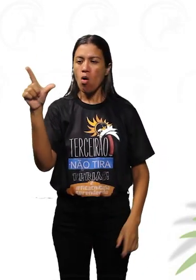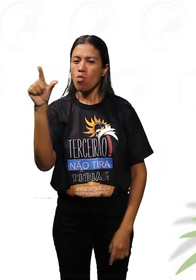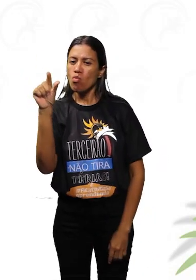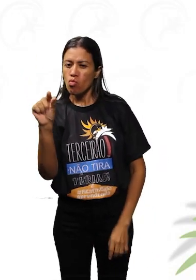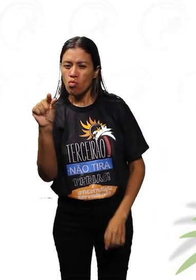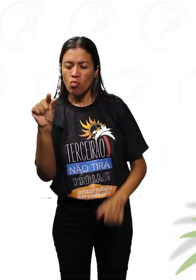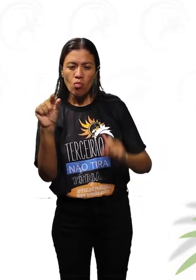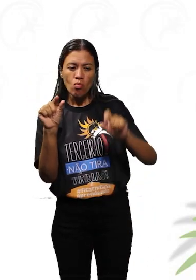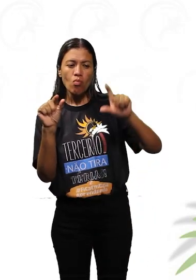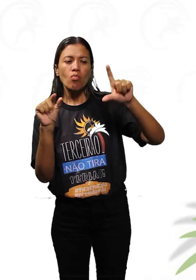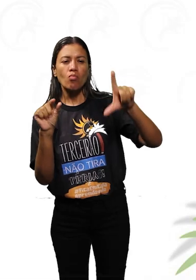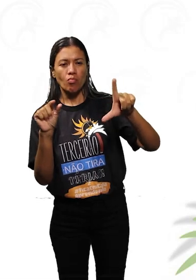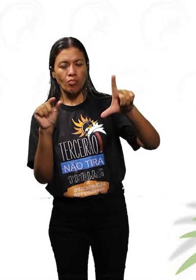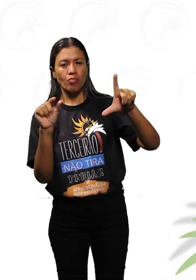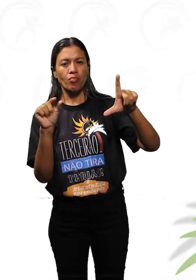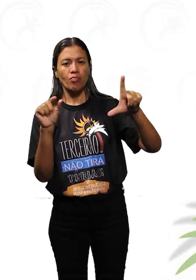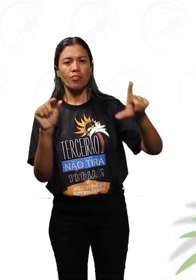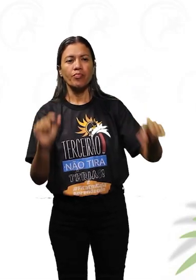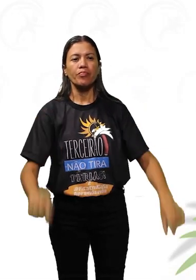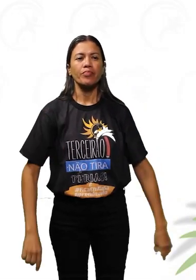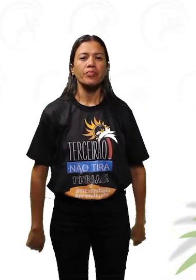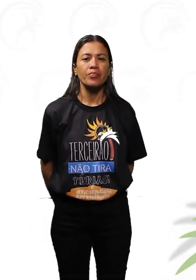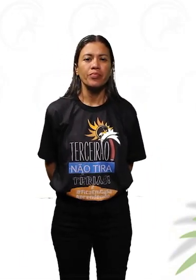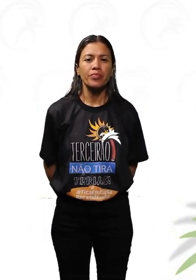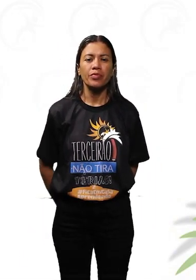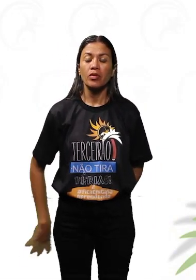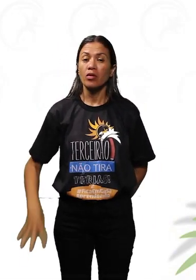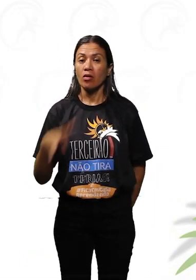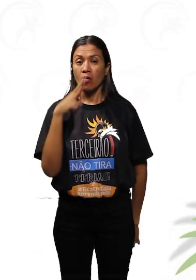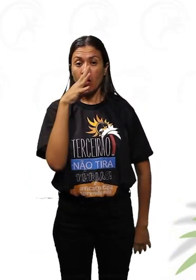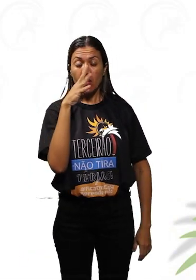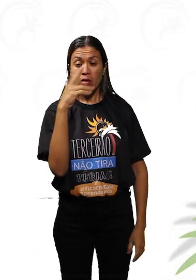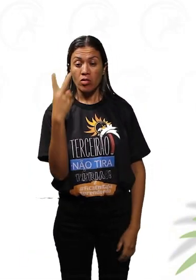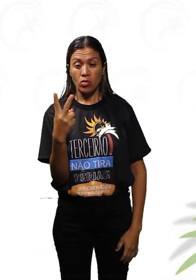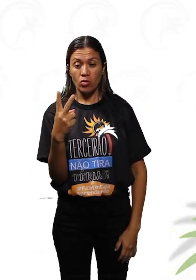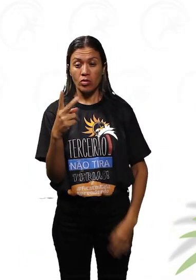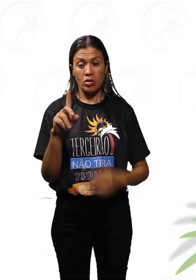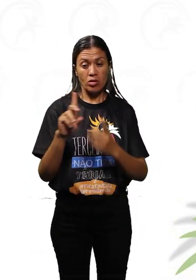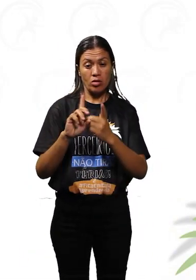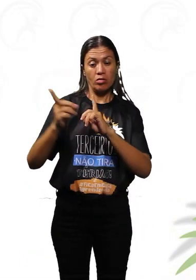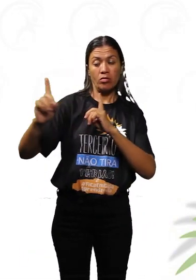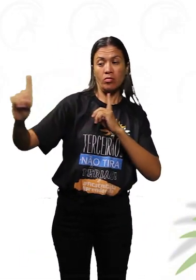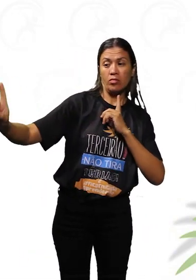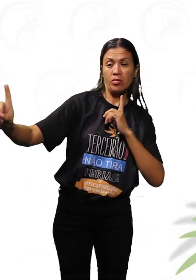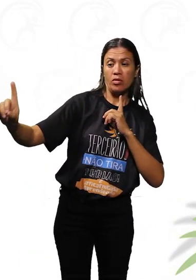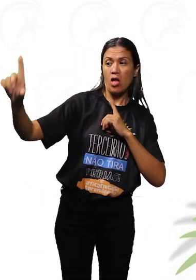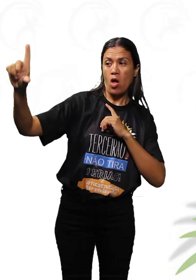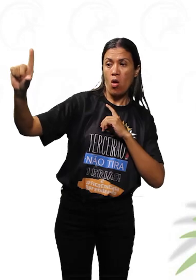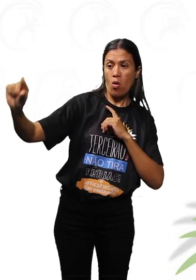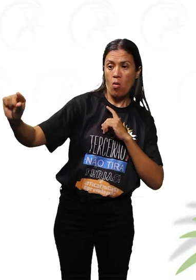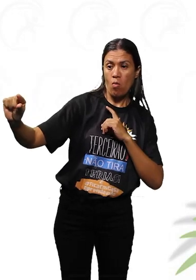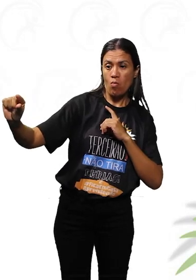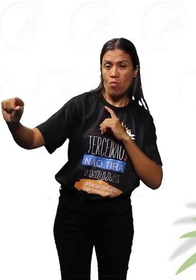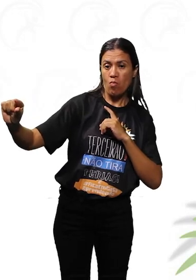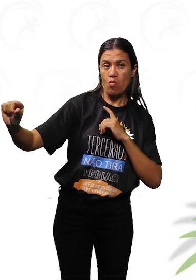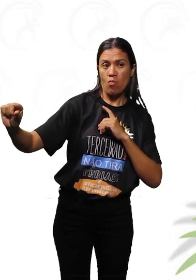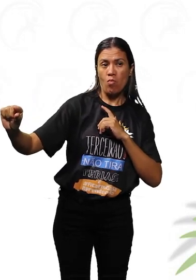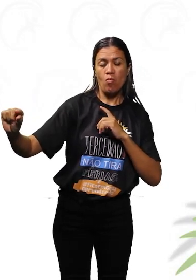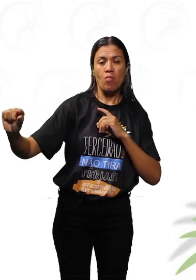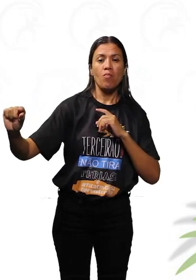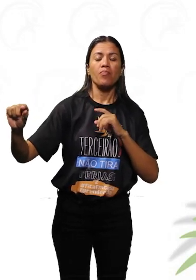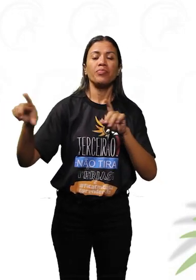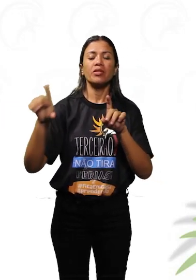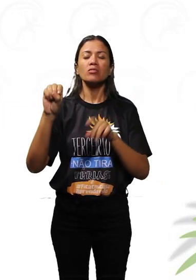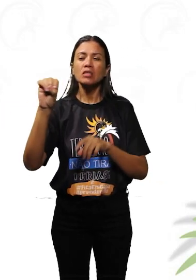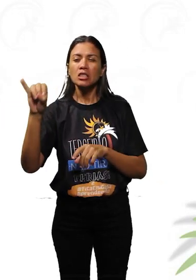comprimento de onda, um aumento da minha frequência percebida. Para o observador A2, que está se afastando, haverá um menor número de encontros de frente de onda, como